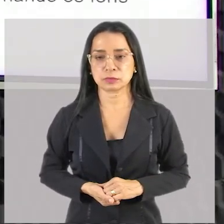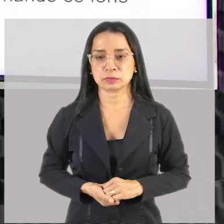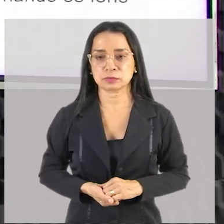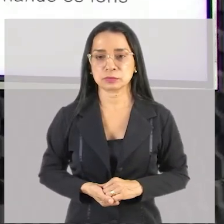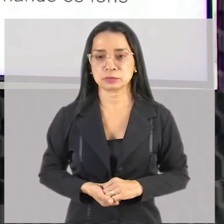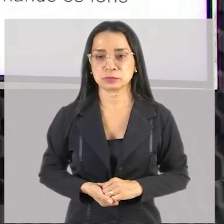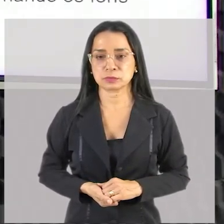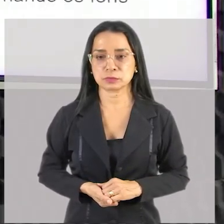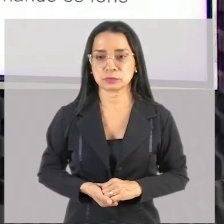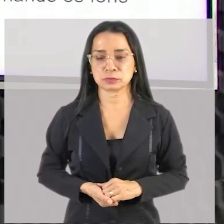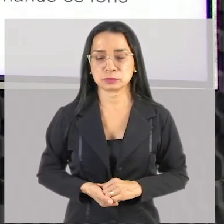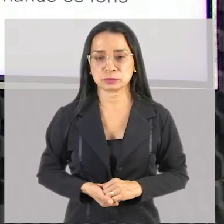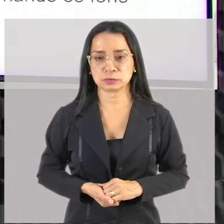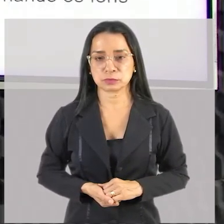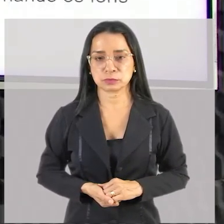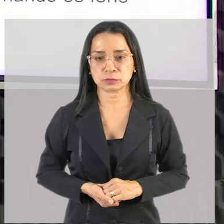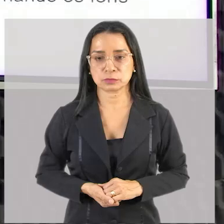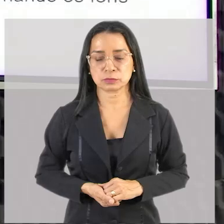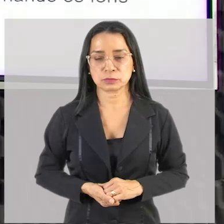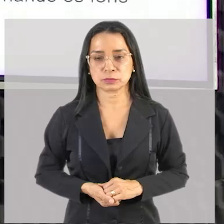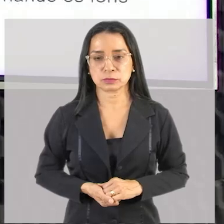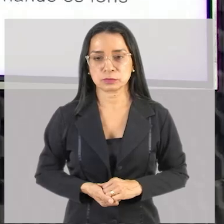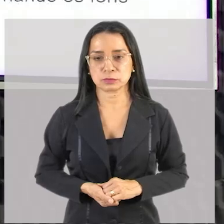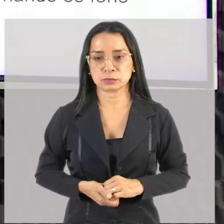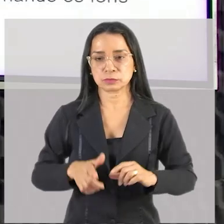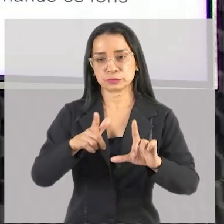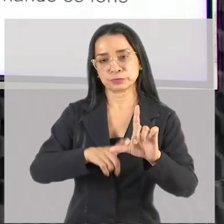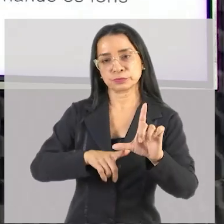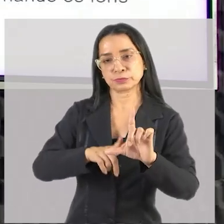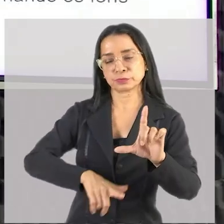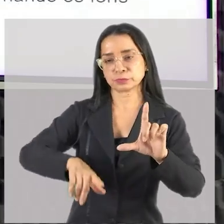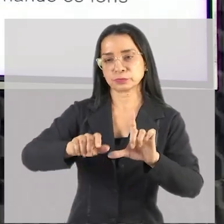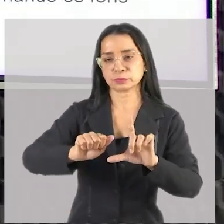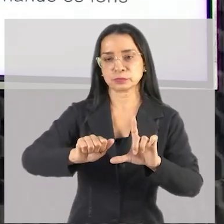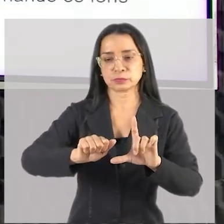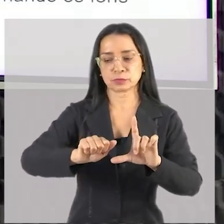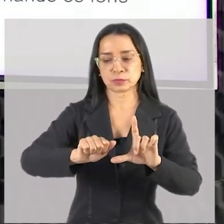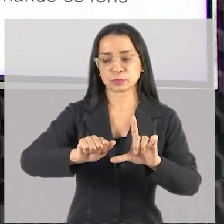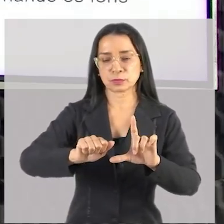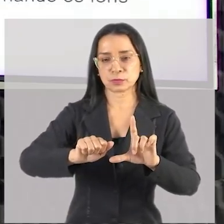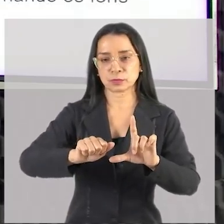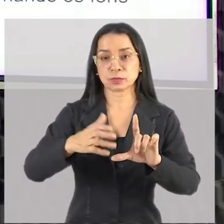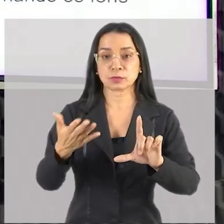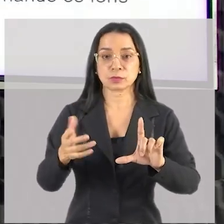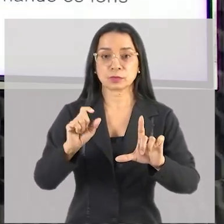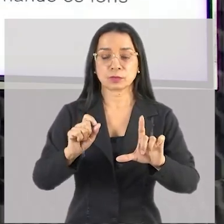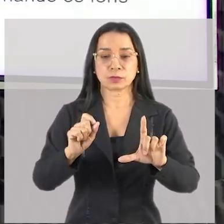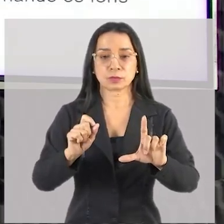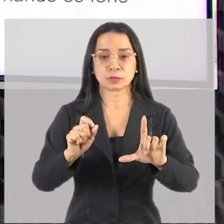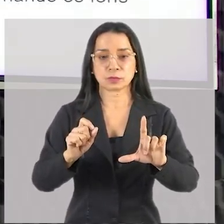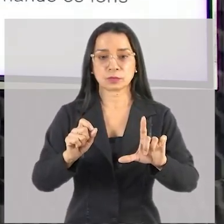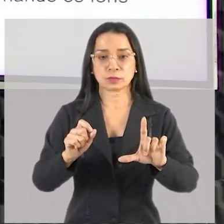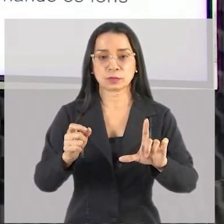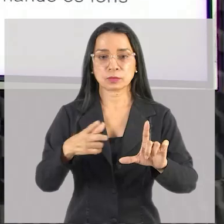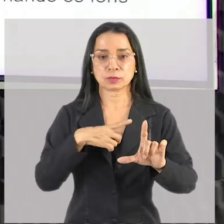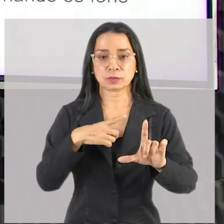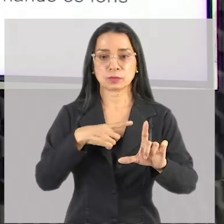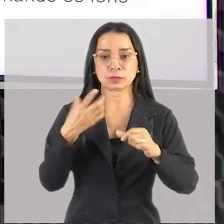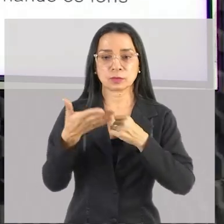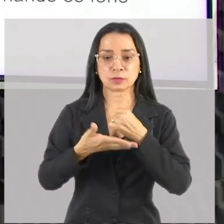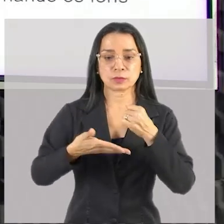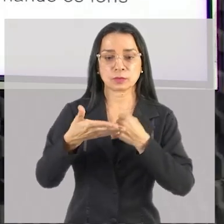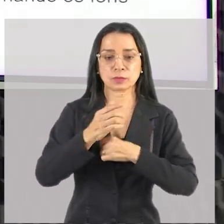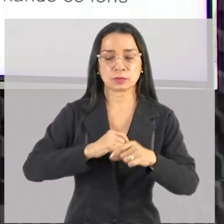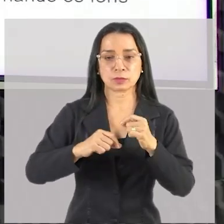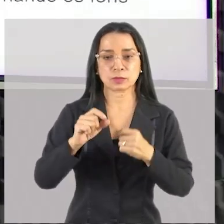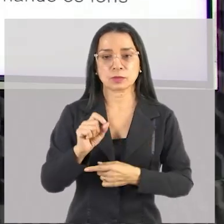Se eu colocar carbonato de cálcio, vai ter uma diminuição do pH, deixando o solo fértil. E aí, gente, para você ter